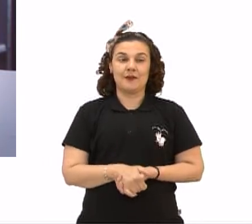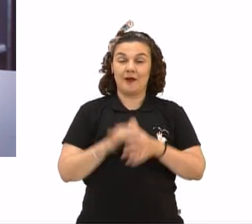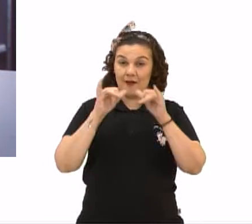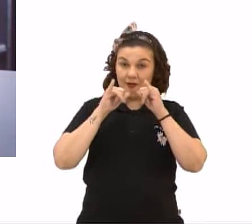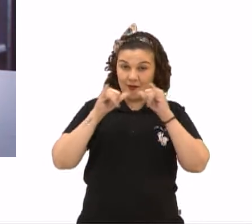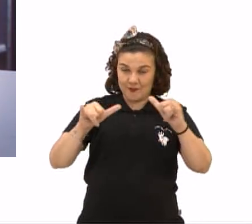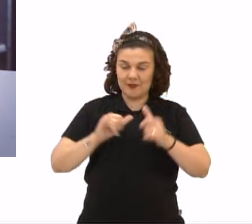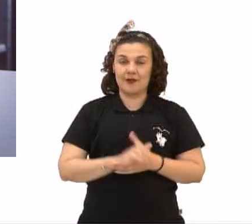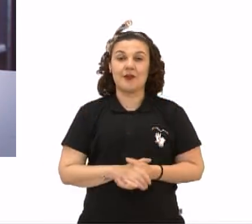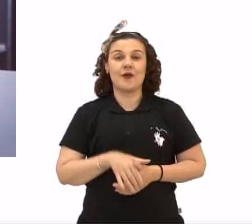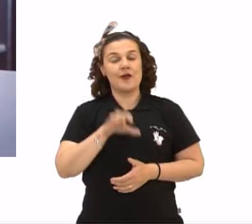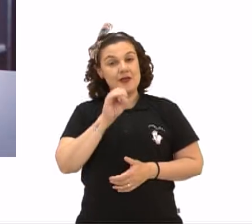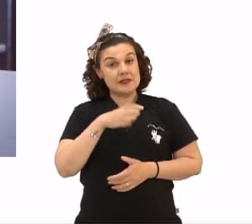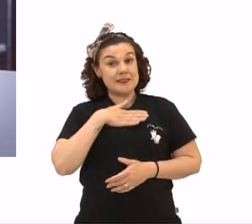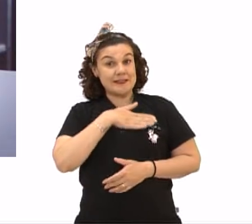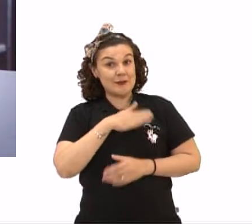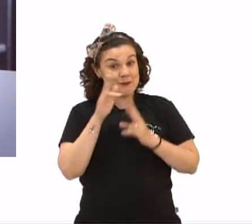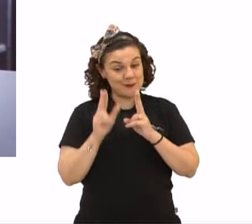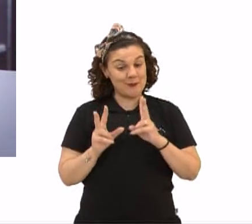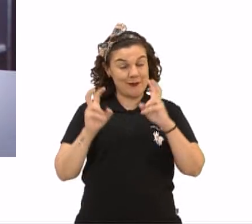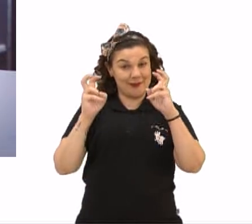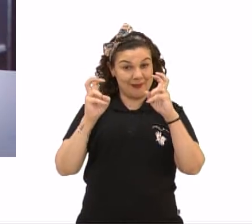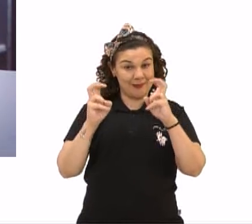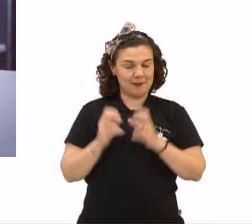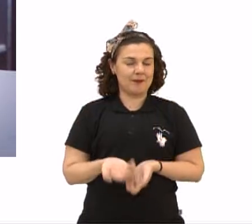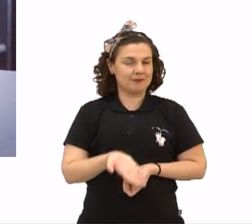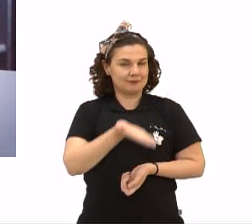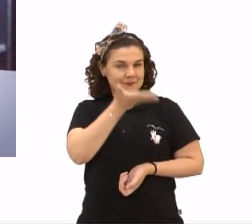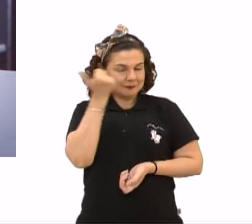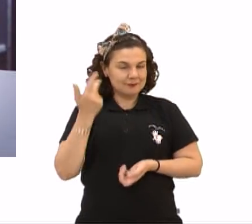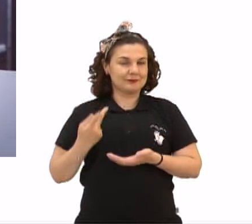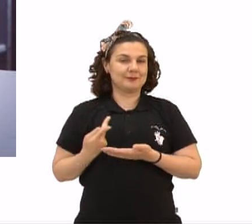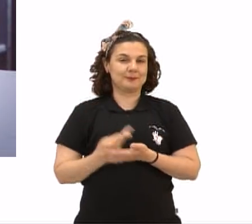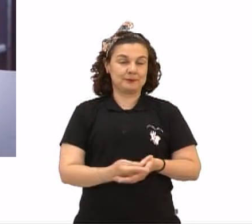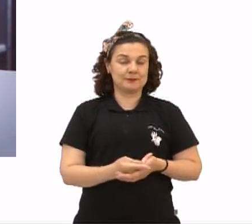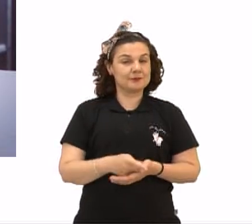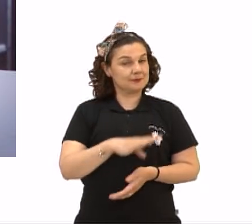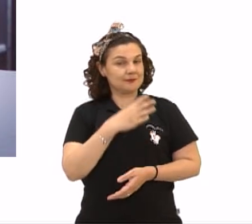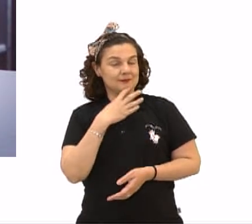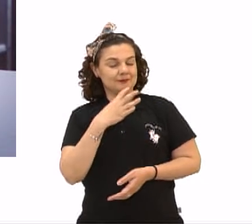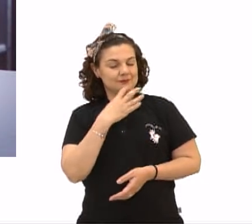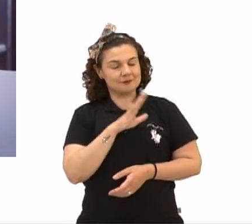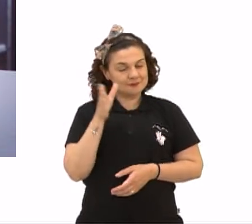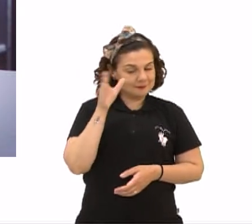recado foi dado, né? Se você gostou do tema, gostou da temática, então procura